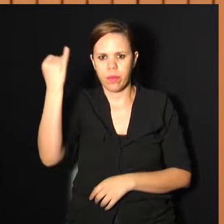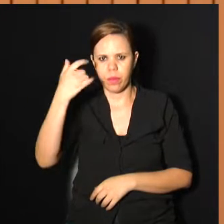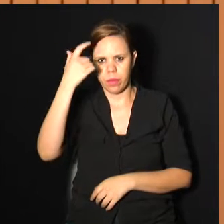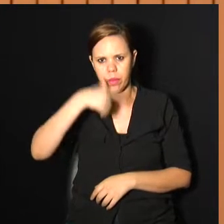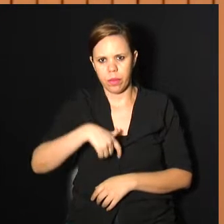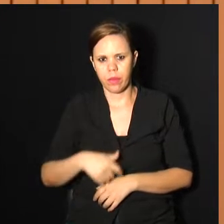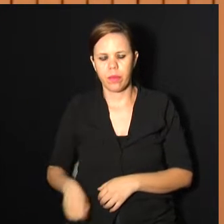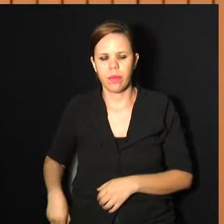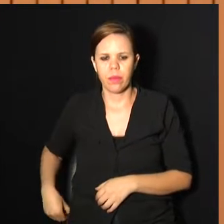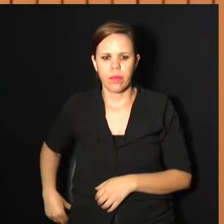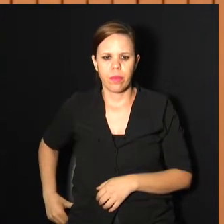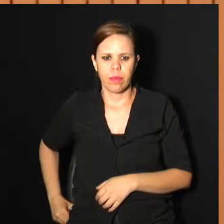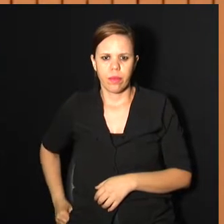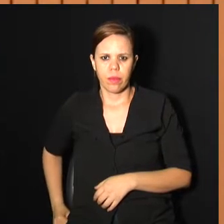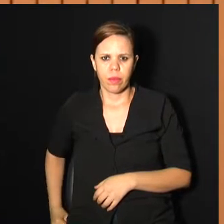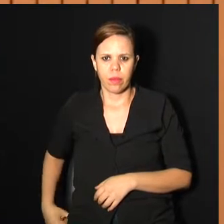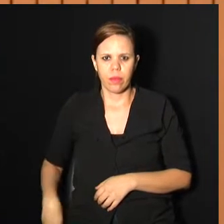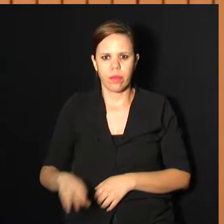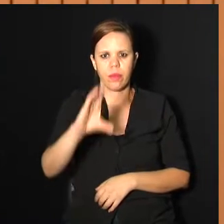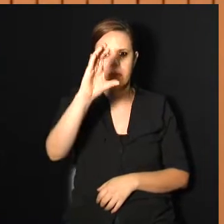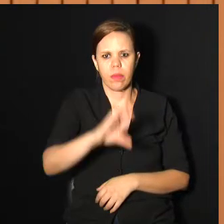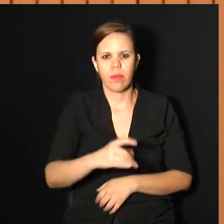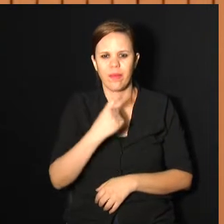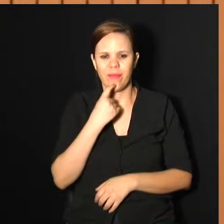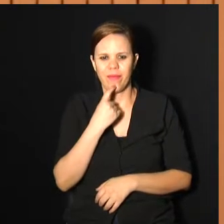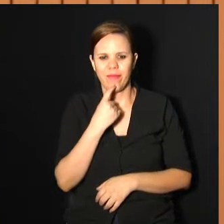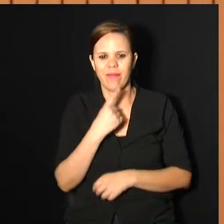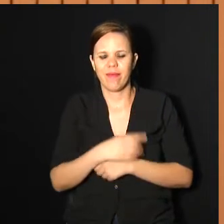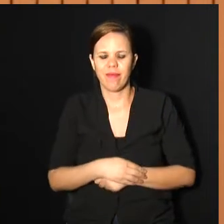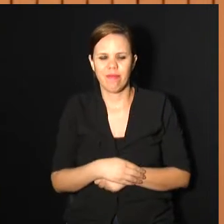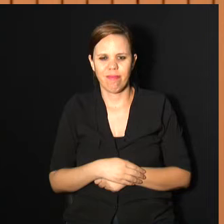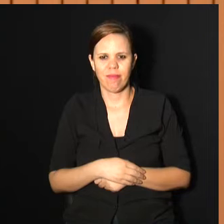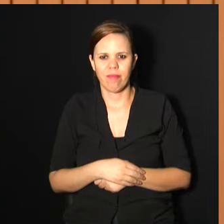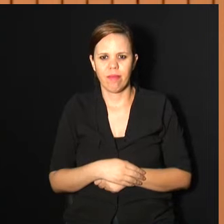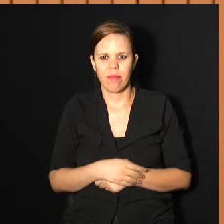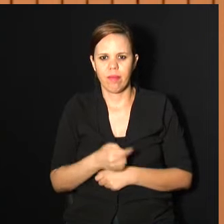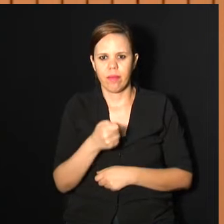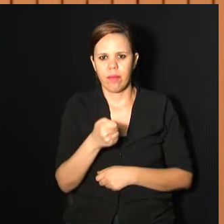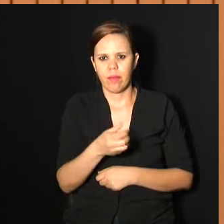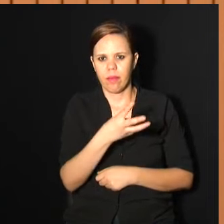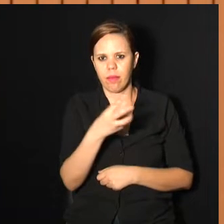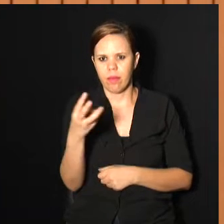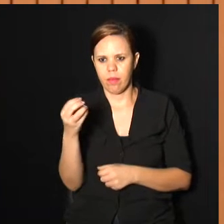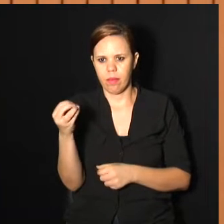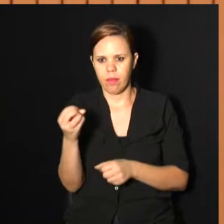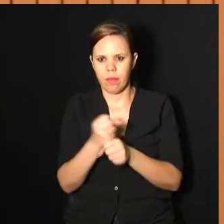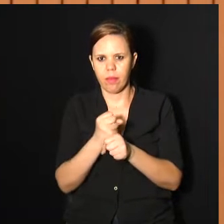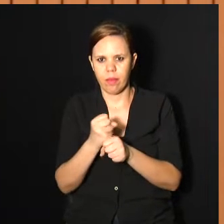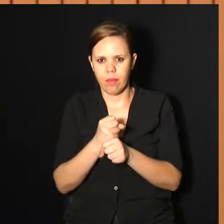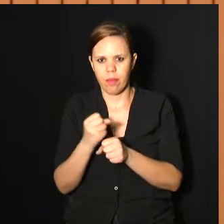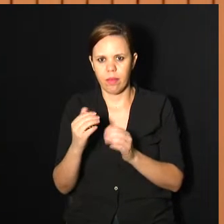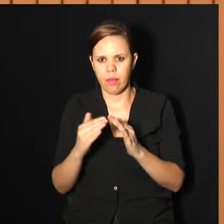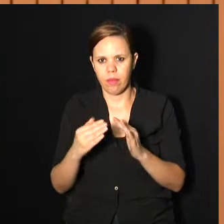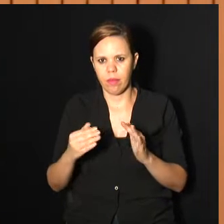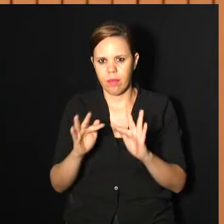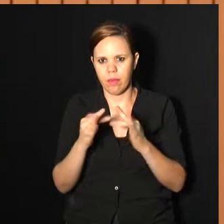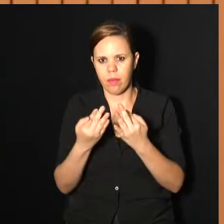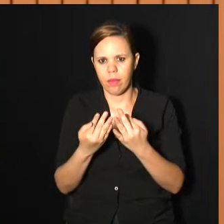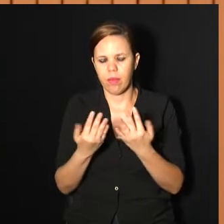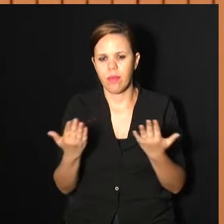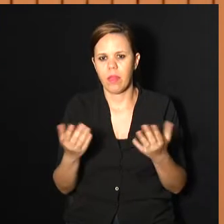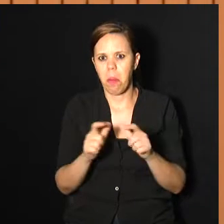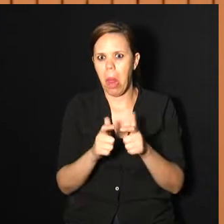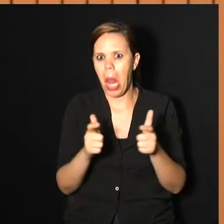mim ser um cidadão campineiro. Eu estou aqui há quase 30 anos, tenho uma família